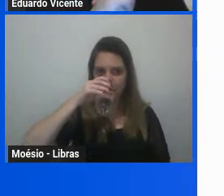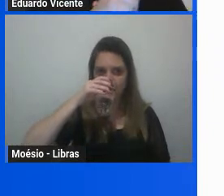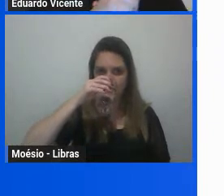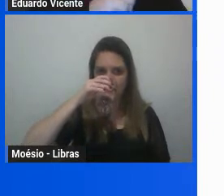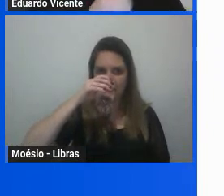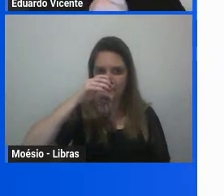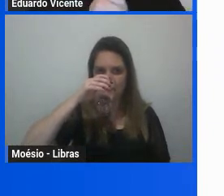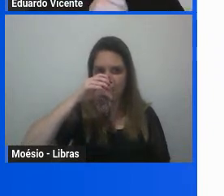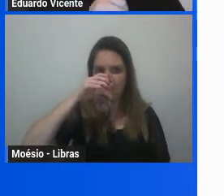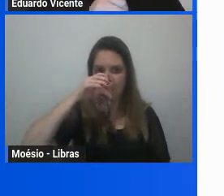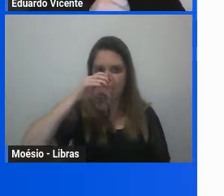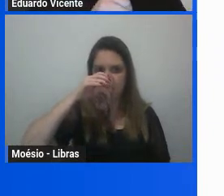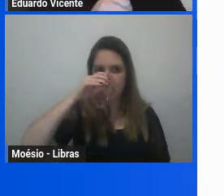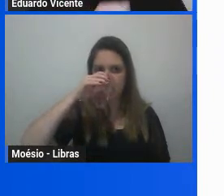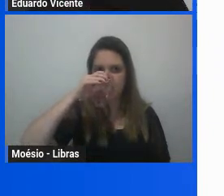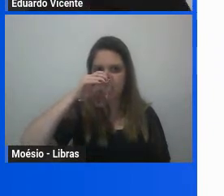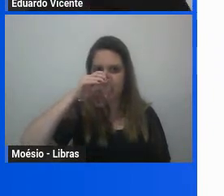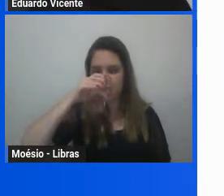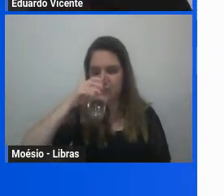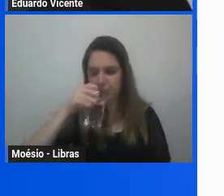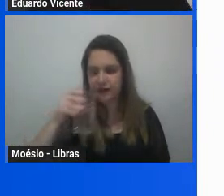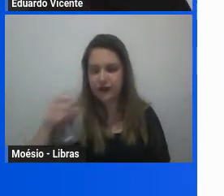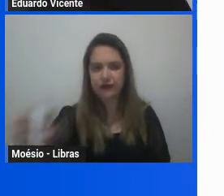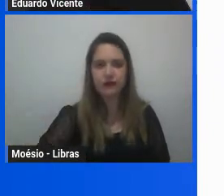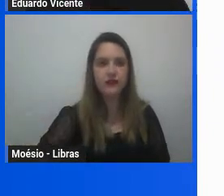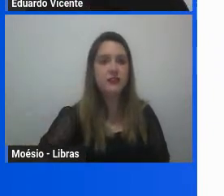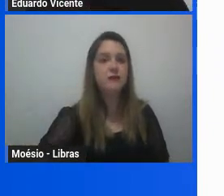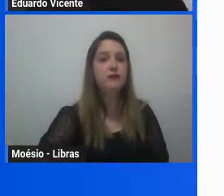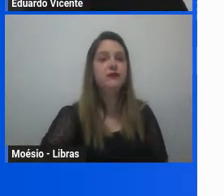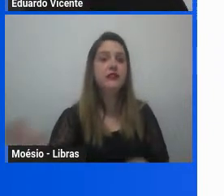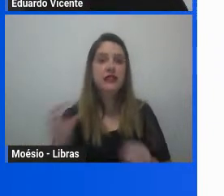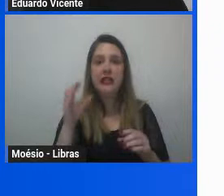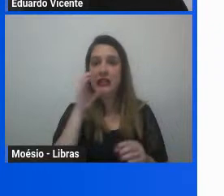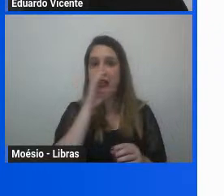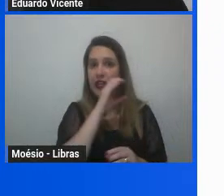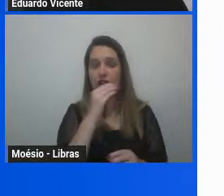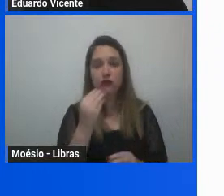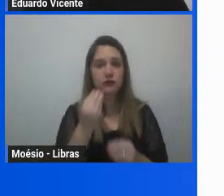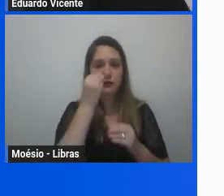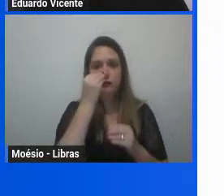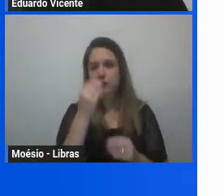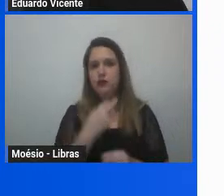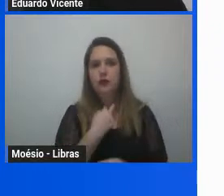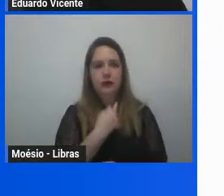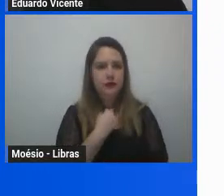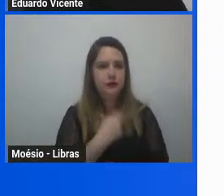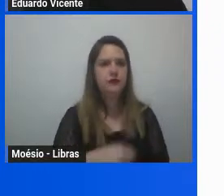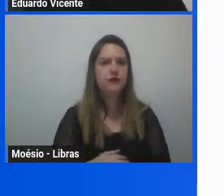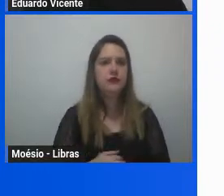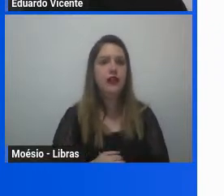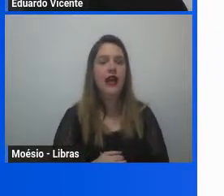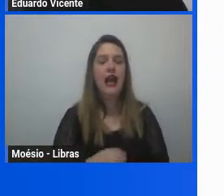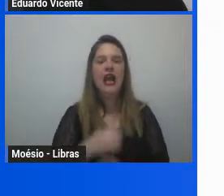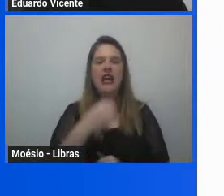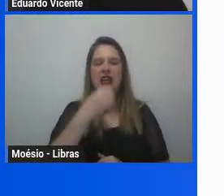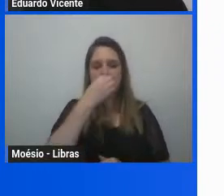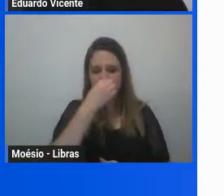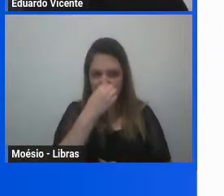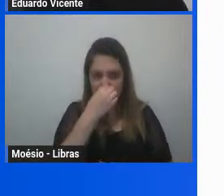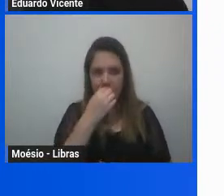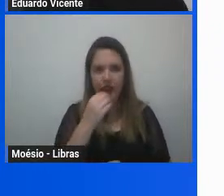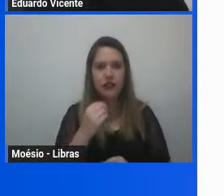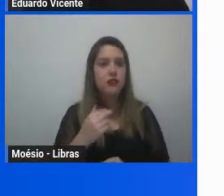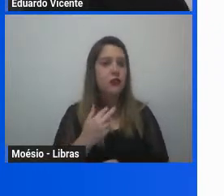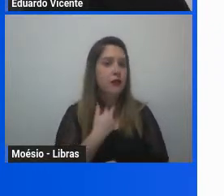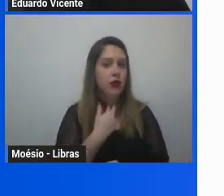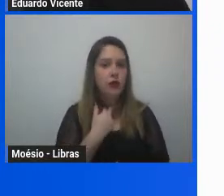sangue saem. Ok? Então, líquido quente, não pode. Assoar o nariz, né?